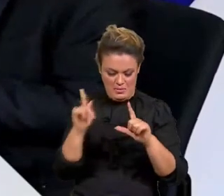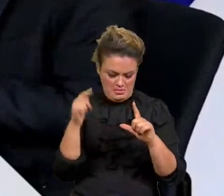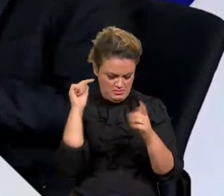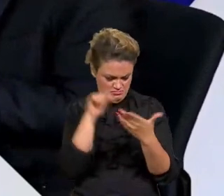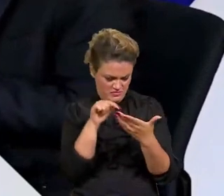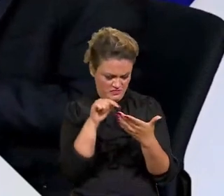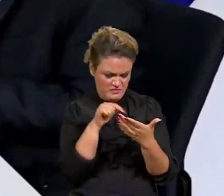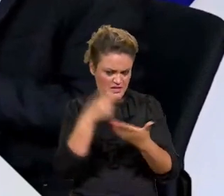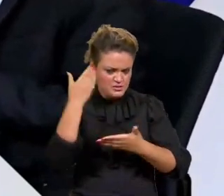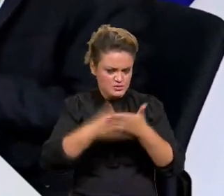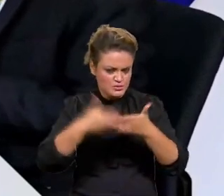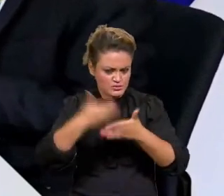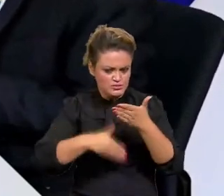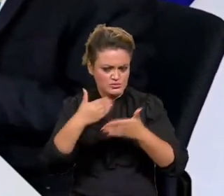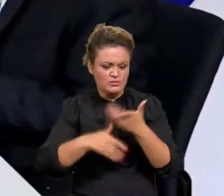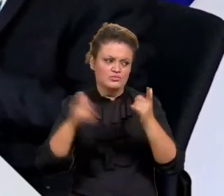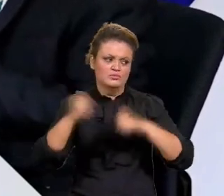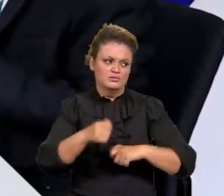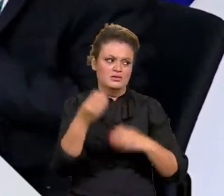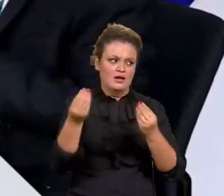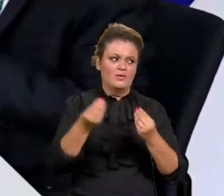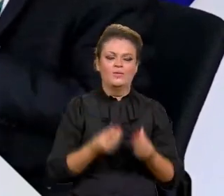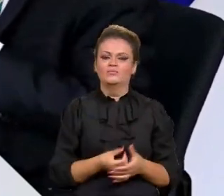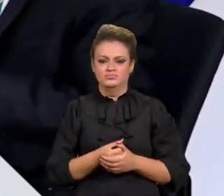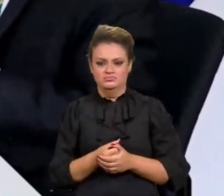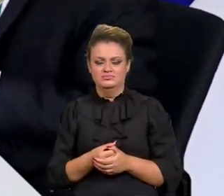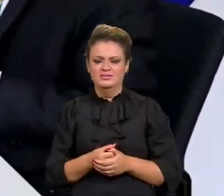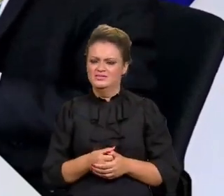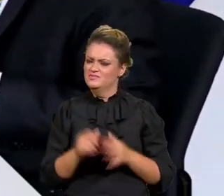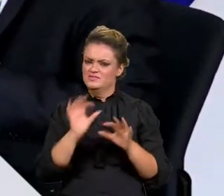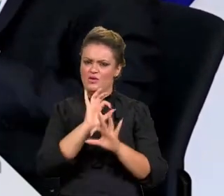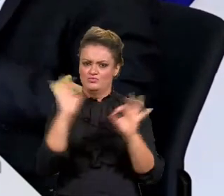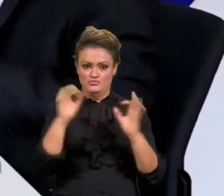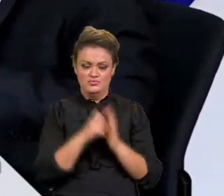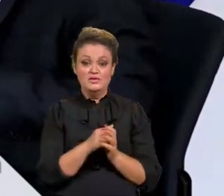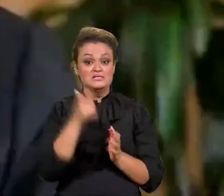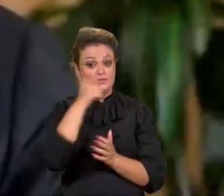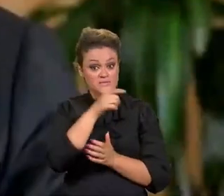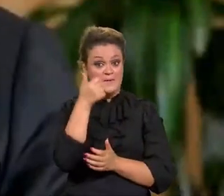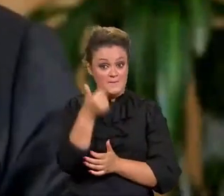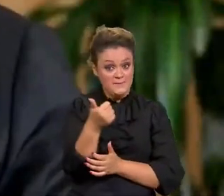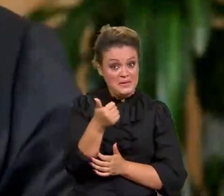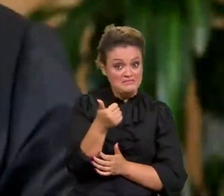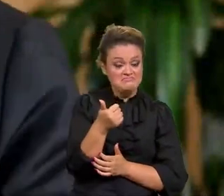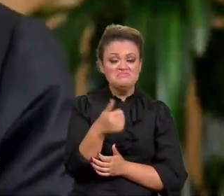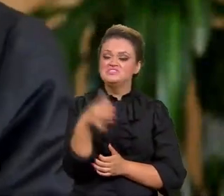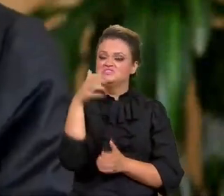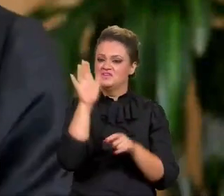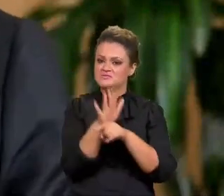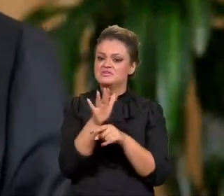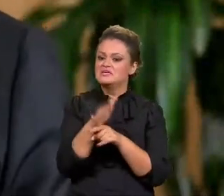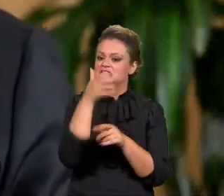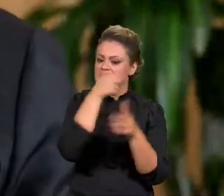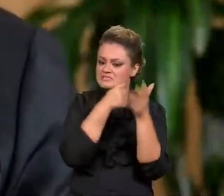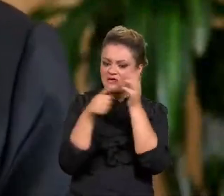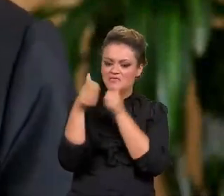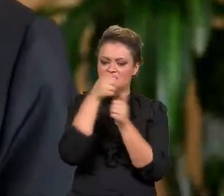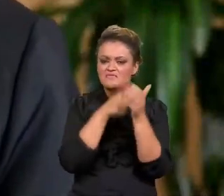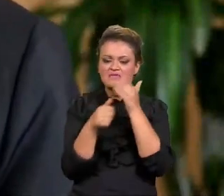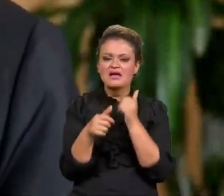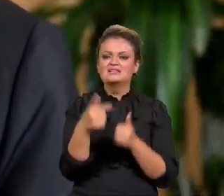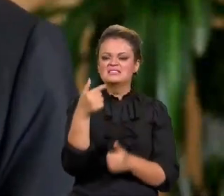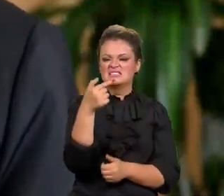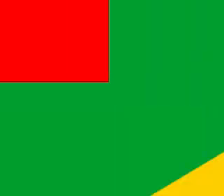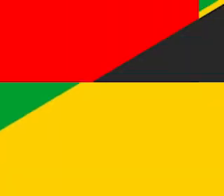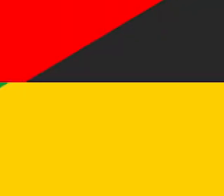coisa excepcional. Se der certo isso, a gente vai salvar no mínimo 72% da população brasileira